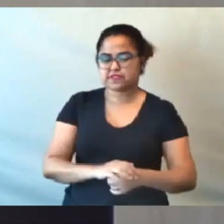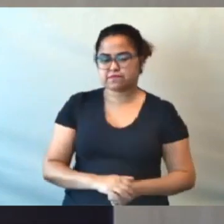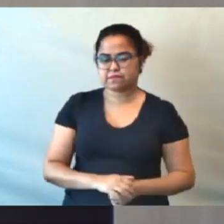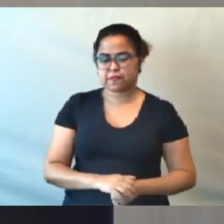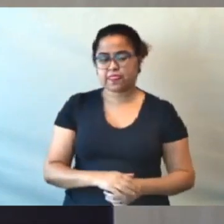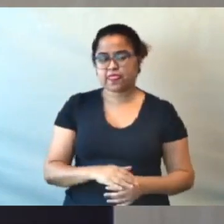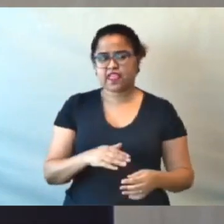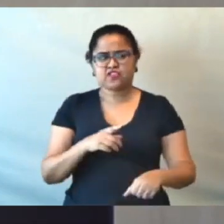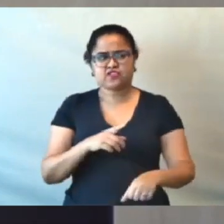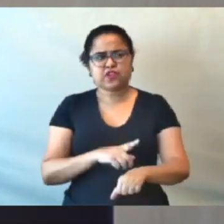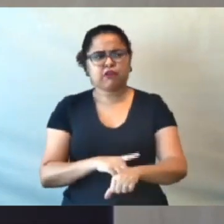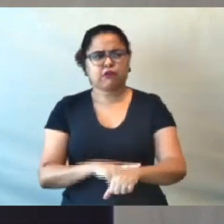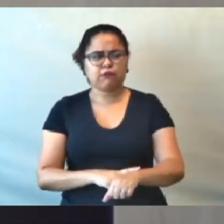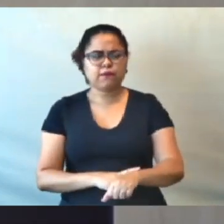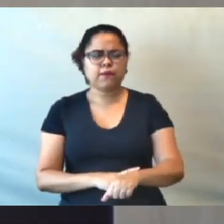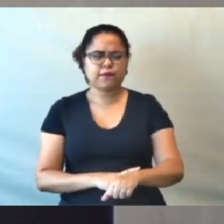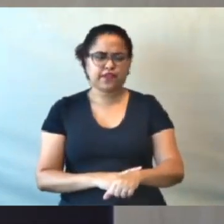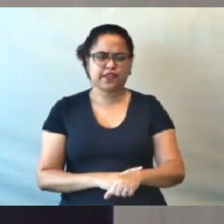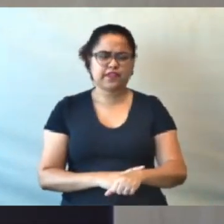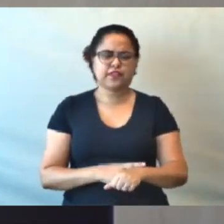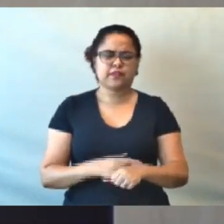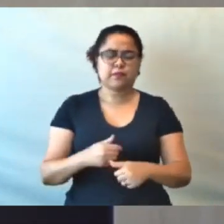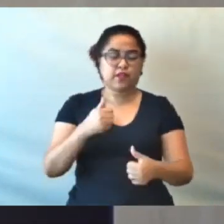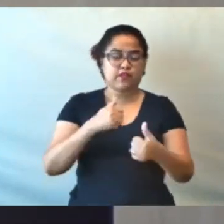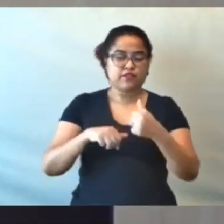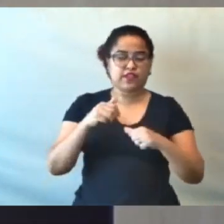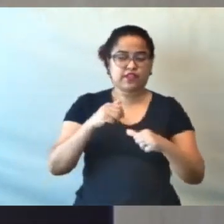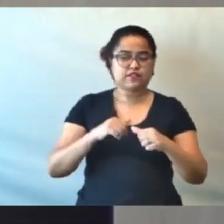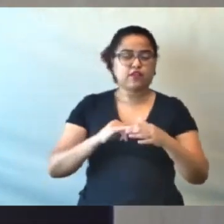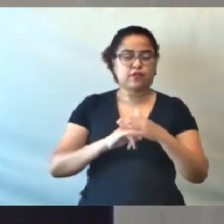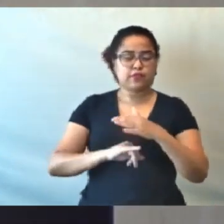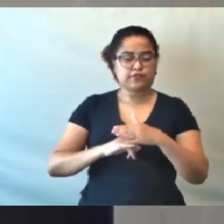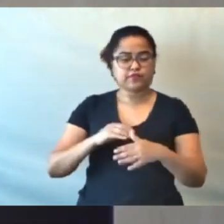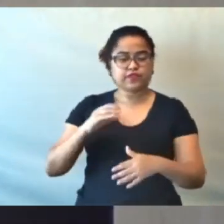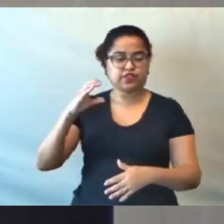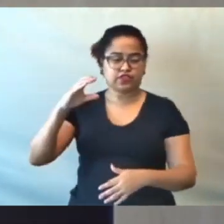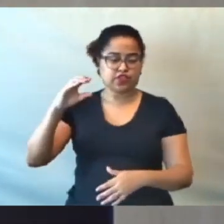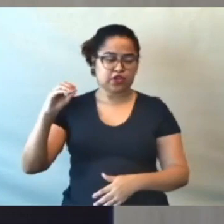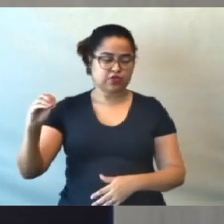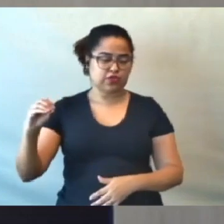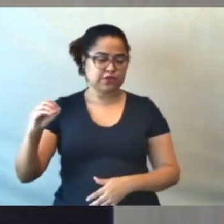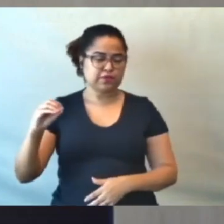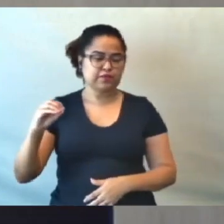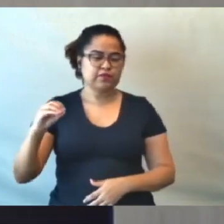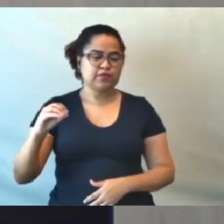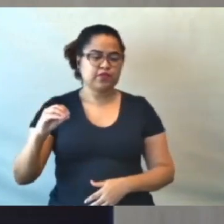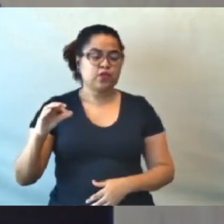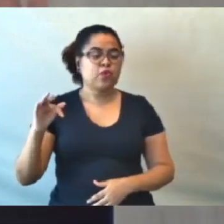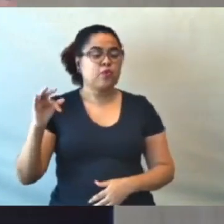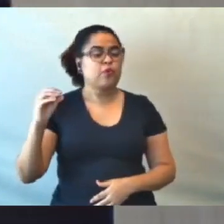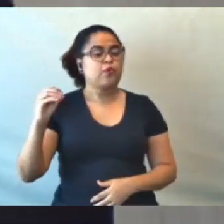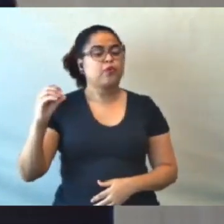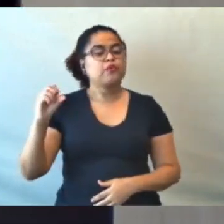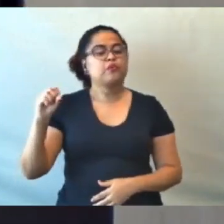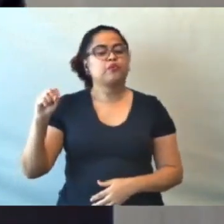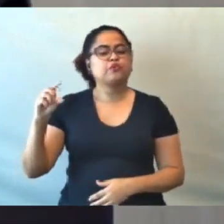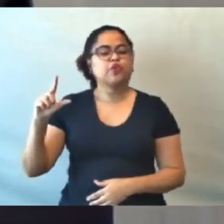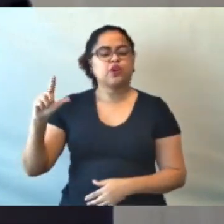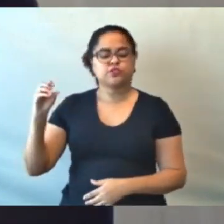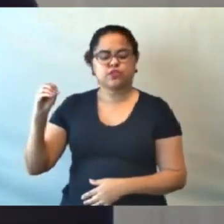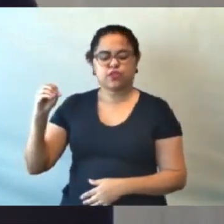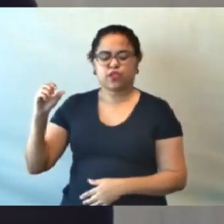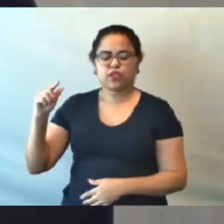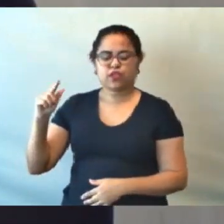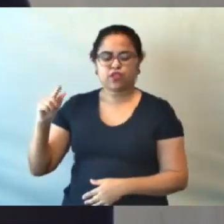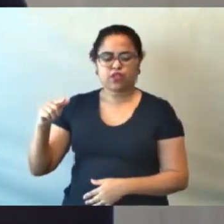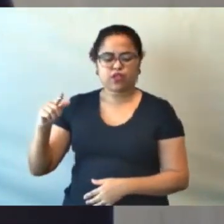da Fundação Cristiano Ottoni, um posicionamento seguinte: olha, o FosLock é bom, ele funciona, mas o EasyLink não tem